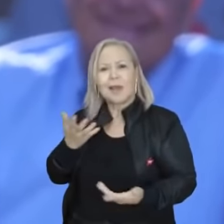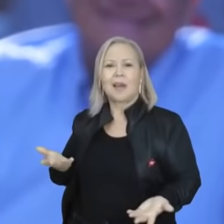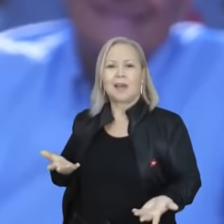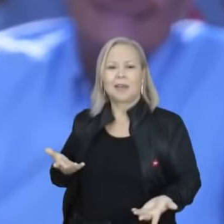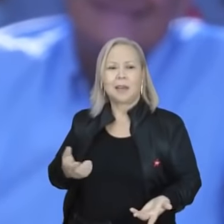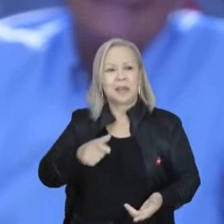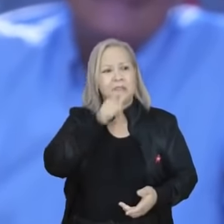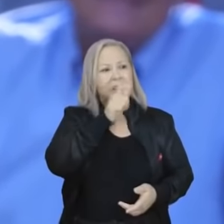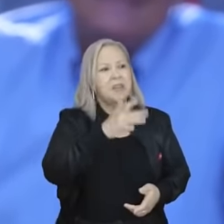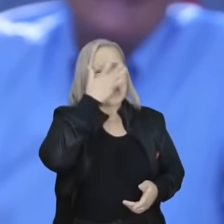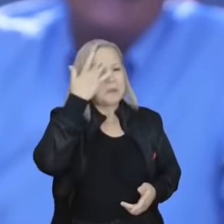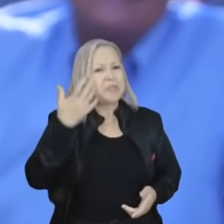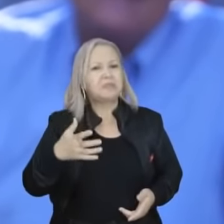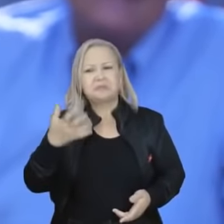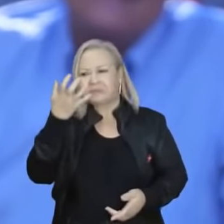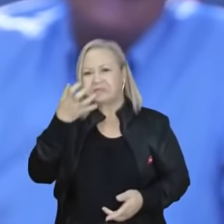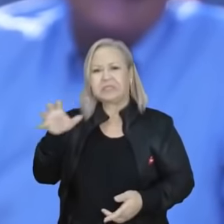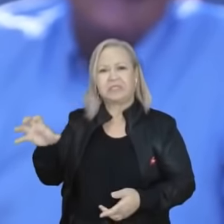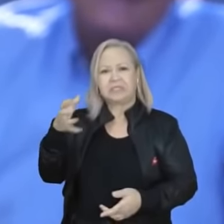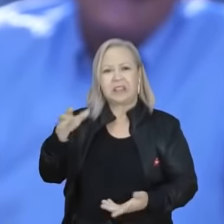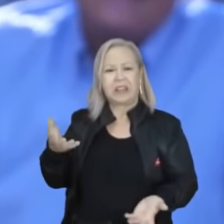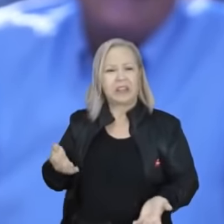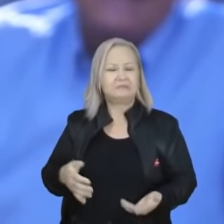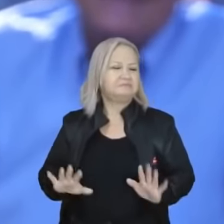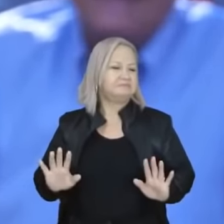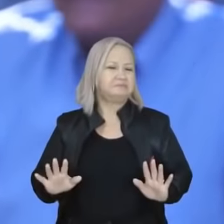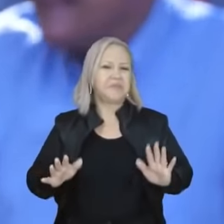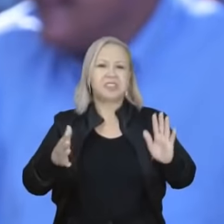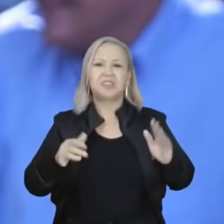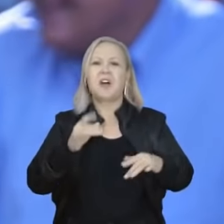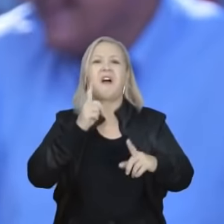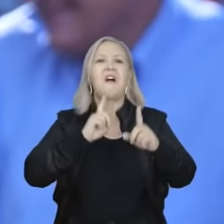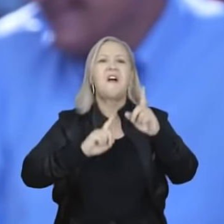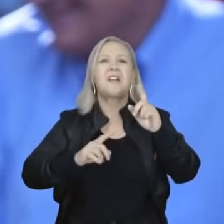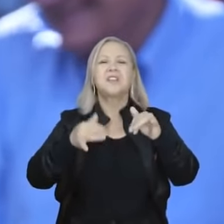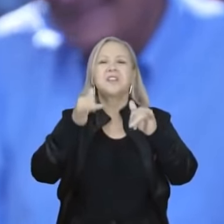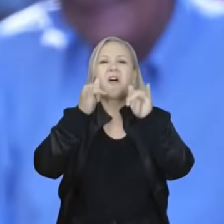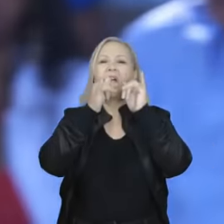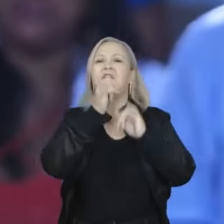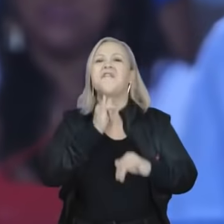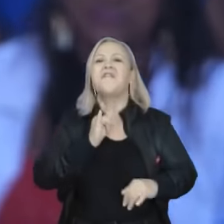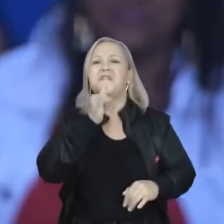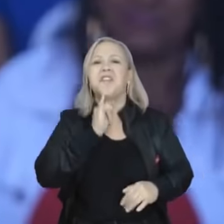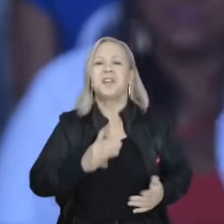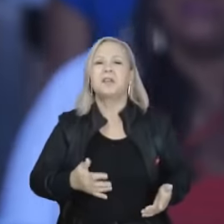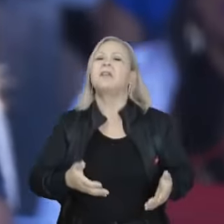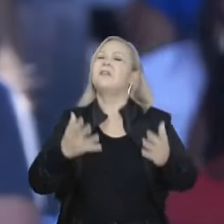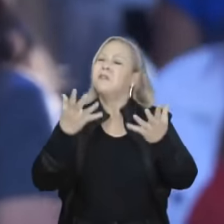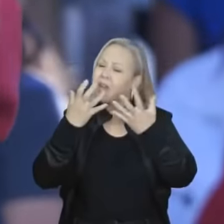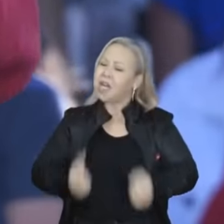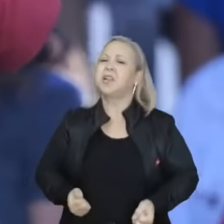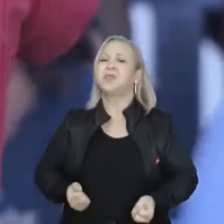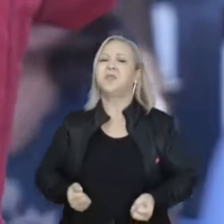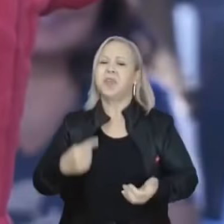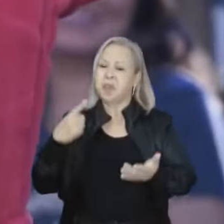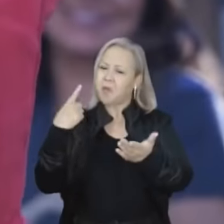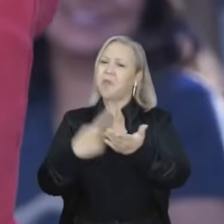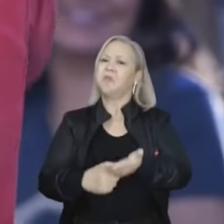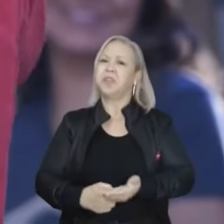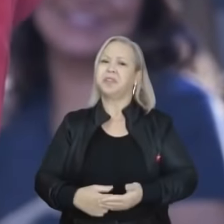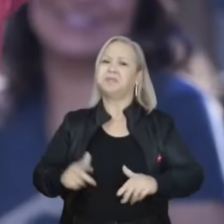ficar. Não, eu quero casar. Eu quero assumir compromisso na frente do padre, do bispo e de Deus. Eu não sei se eu